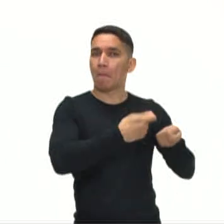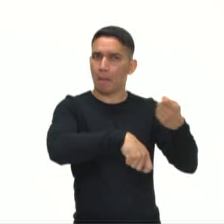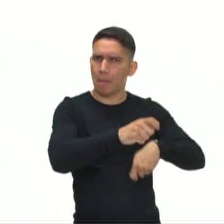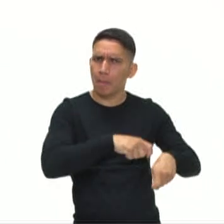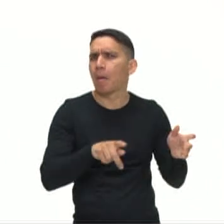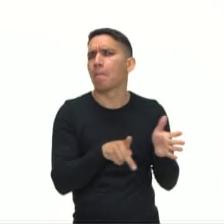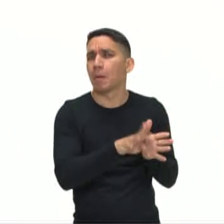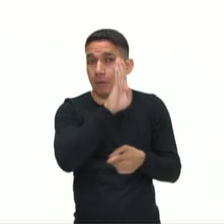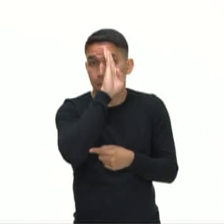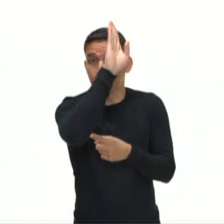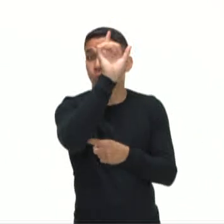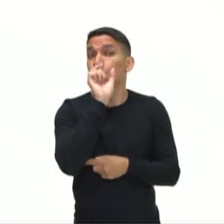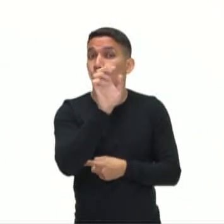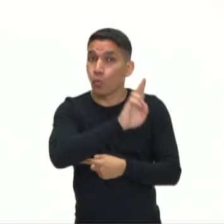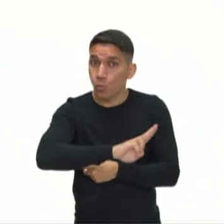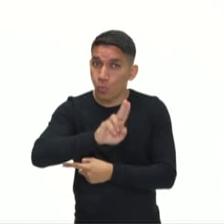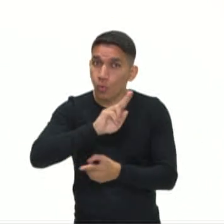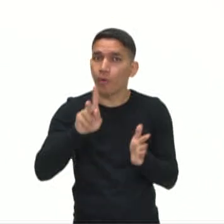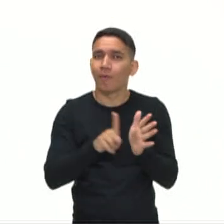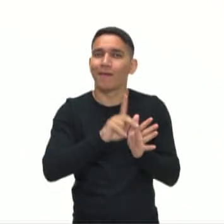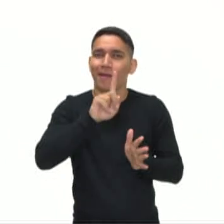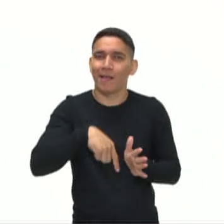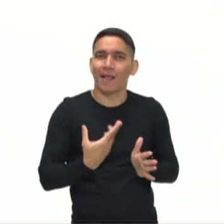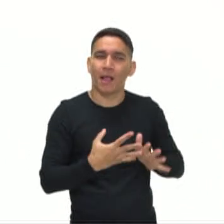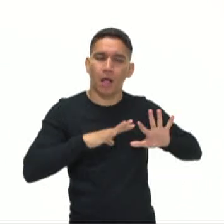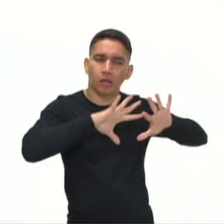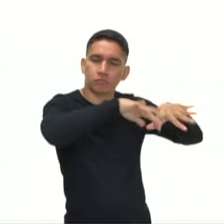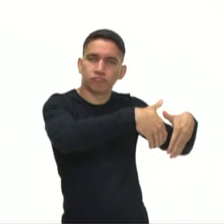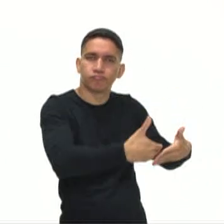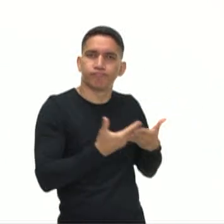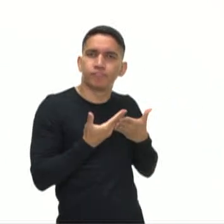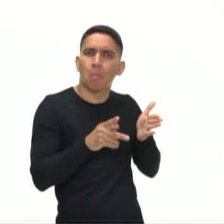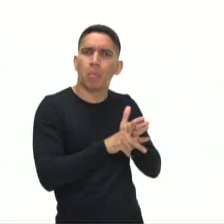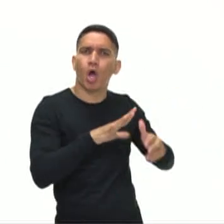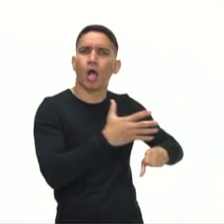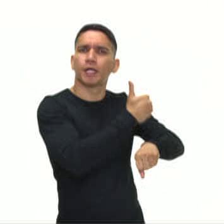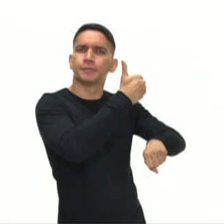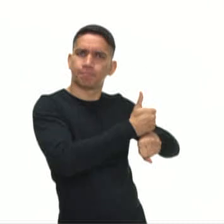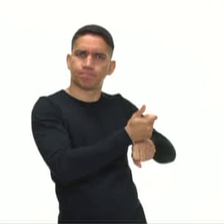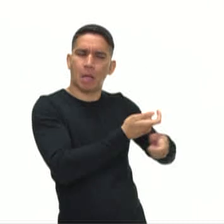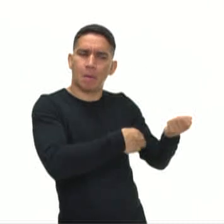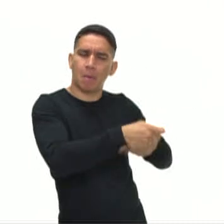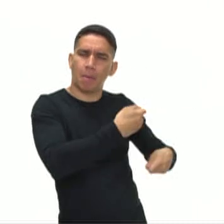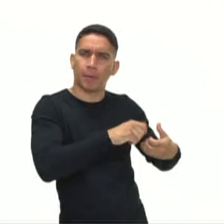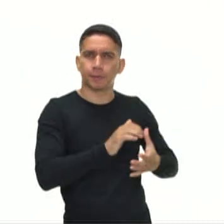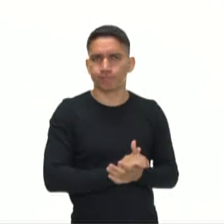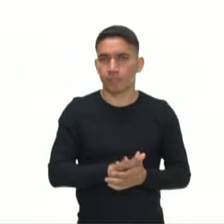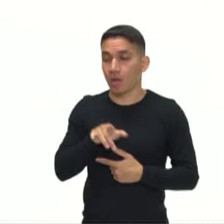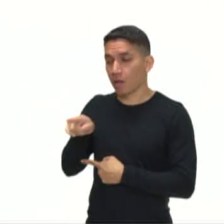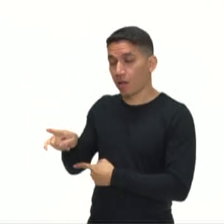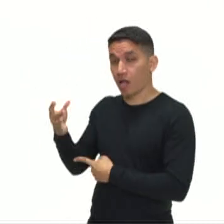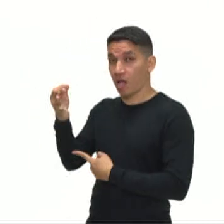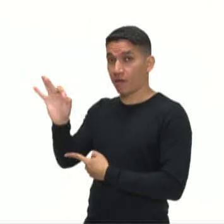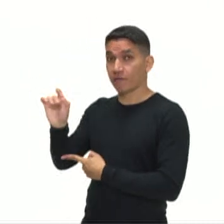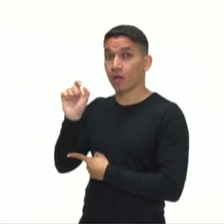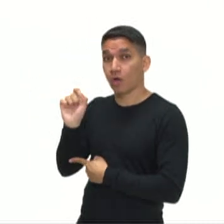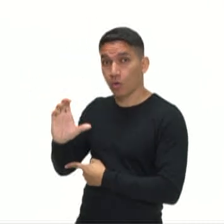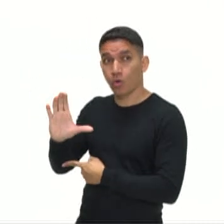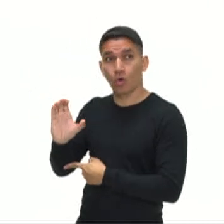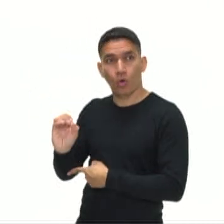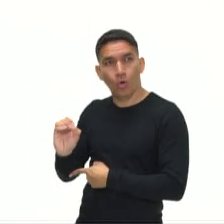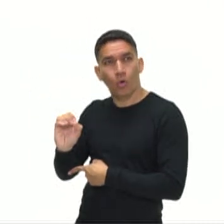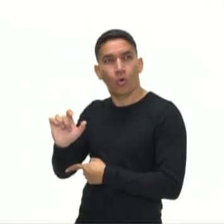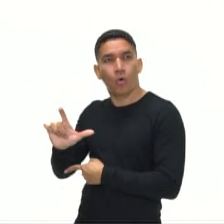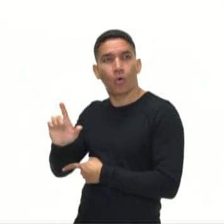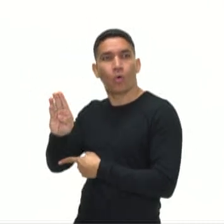baseado principalmente na exploração do comércio colonial. Já na França, Colbert desenvolveu uma